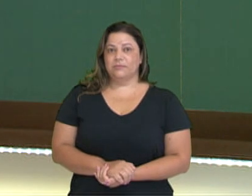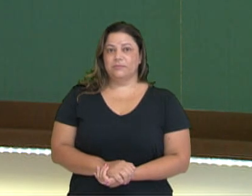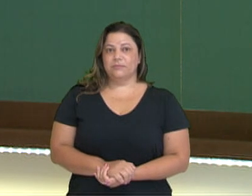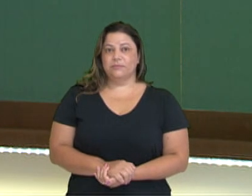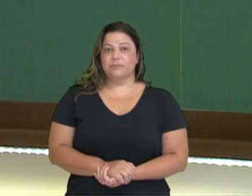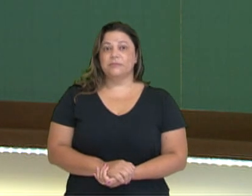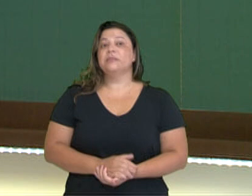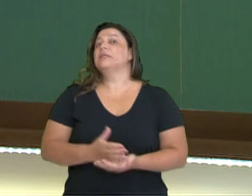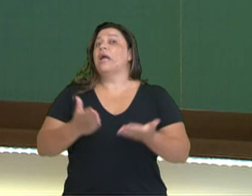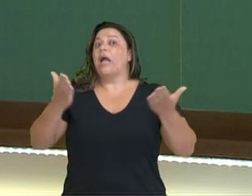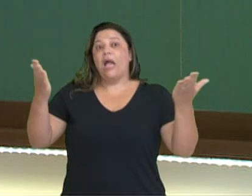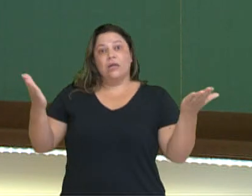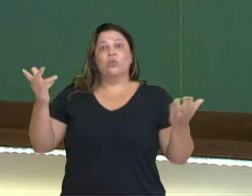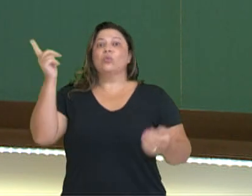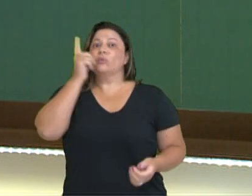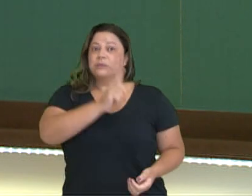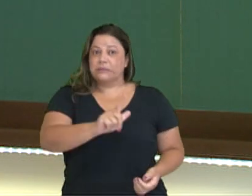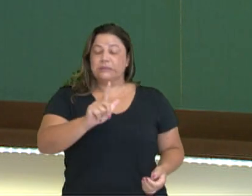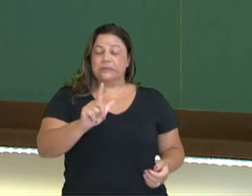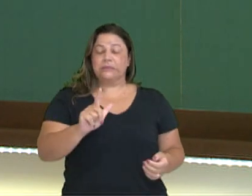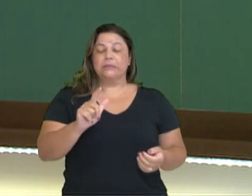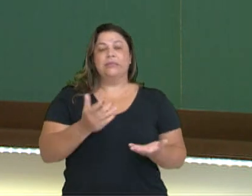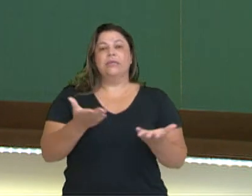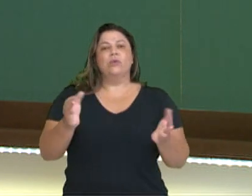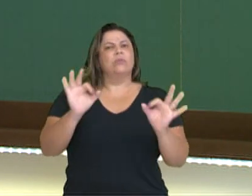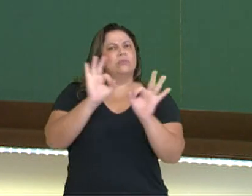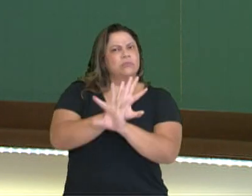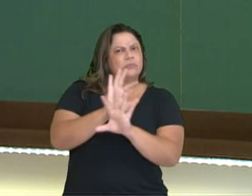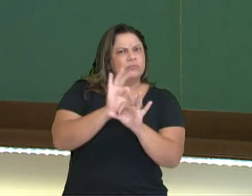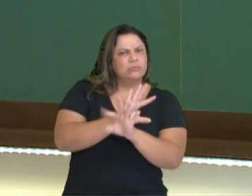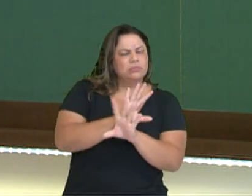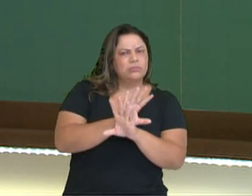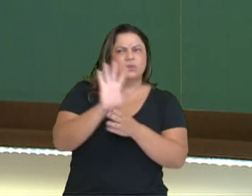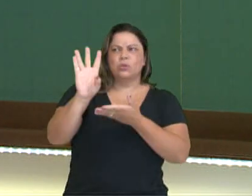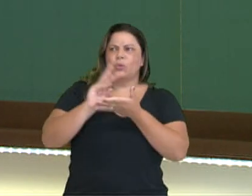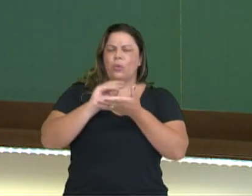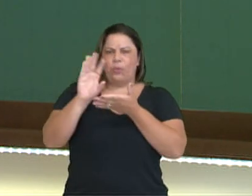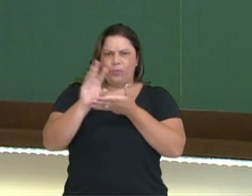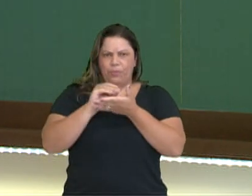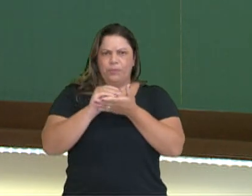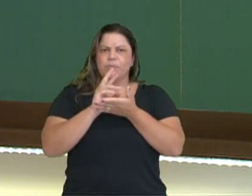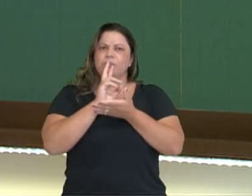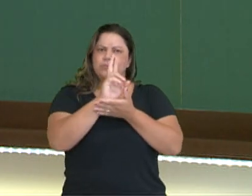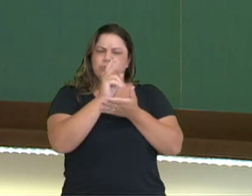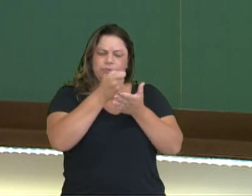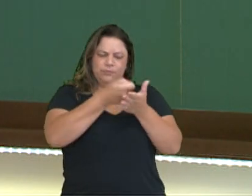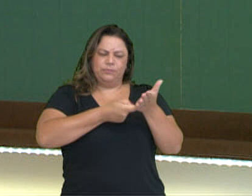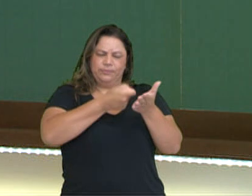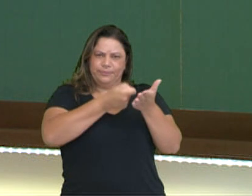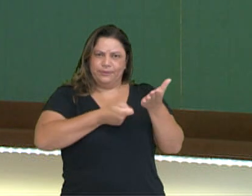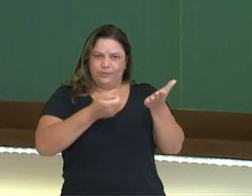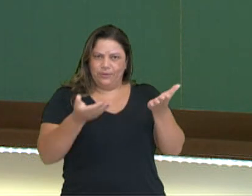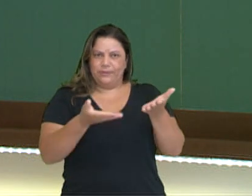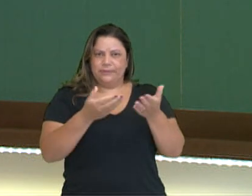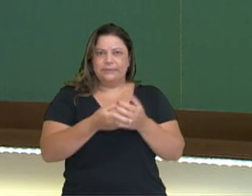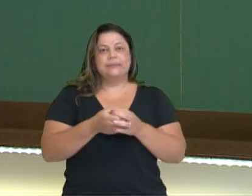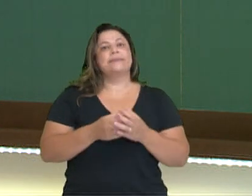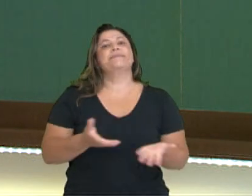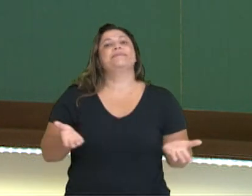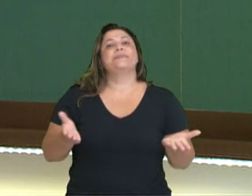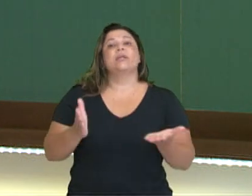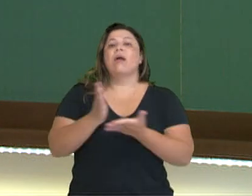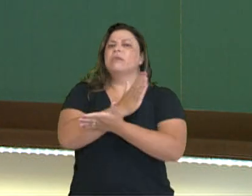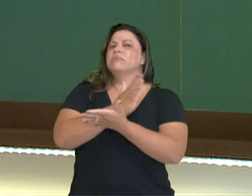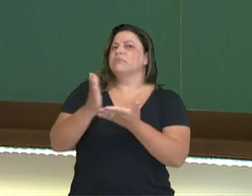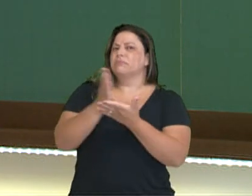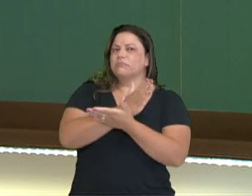Deu conta de terminar o exercício? Anotou direitinho a resposta? Vamos dar uma olhada? Algumas frases no texto